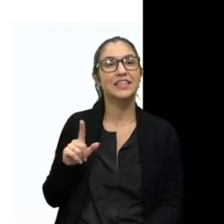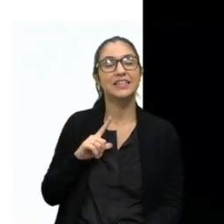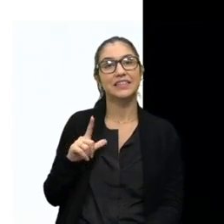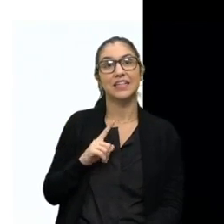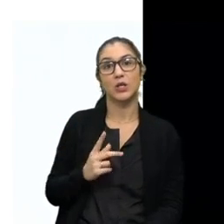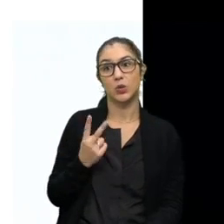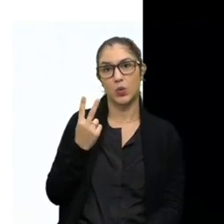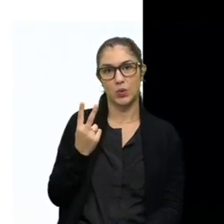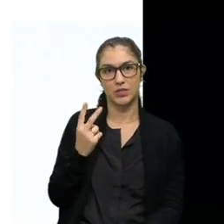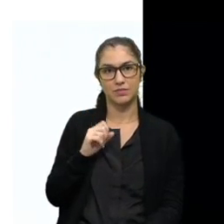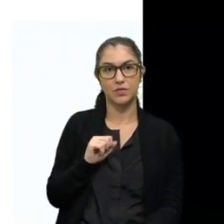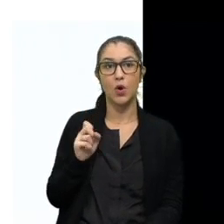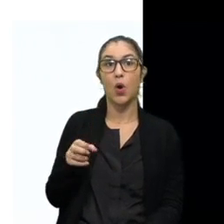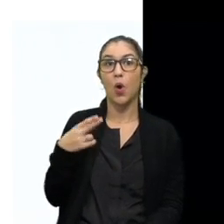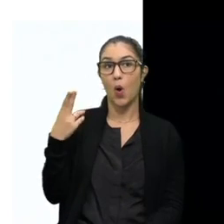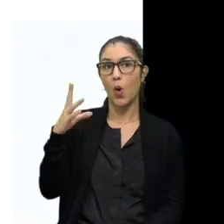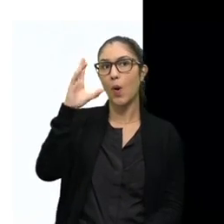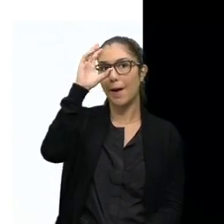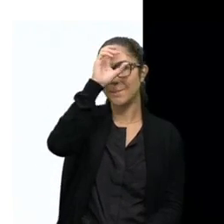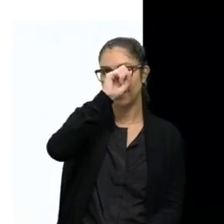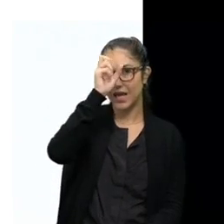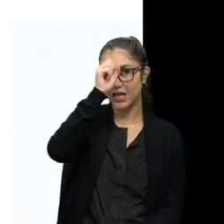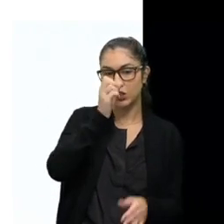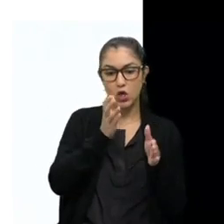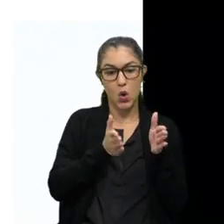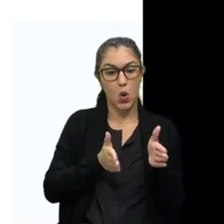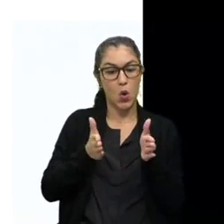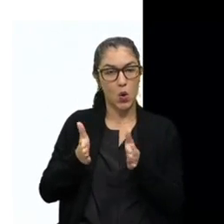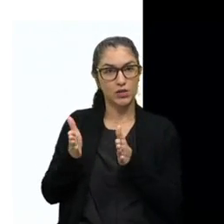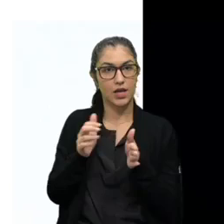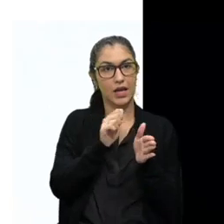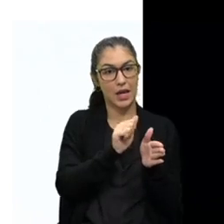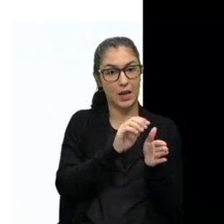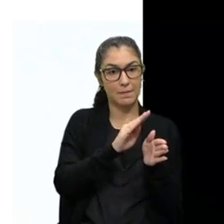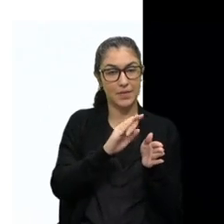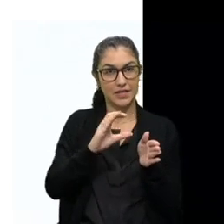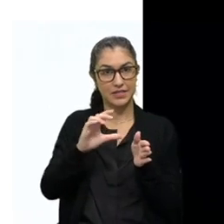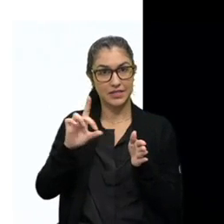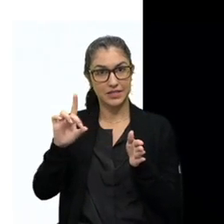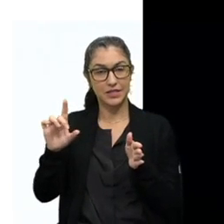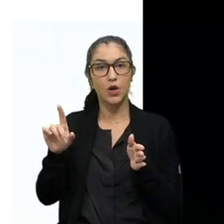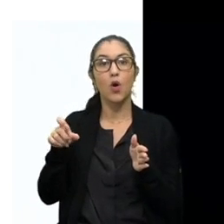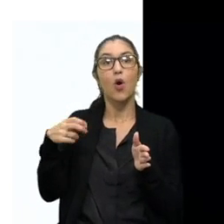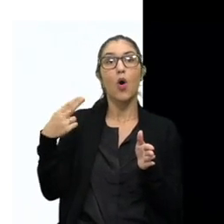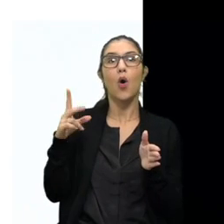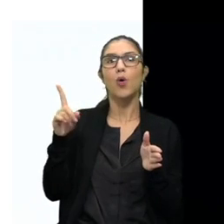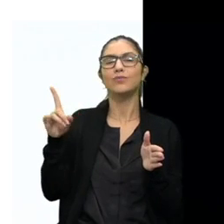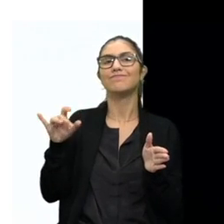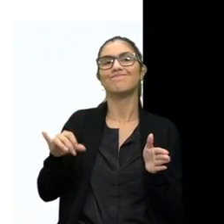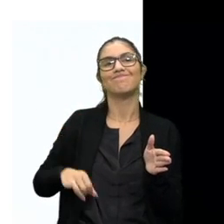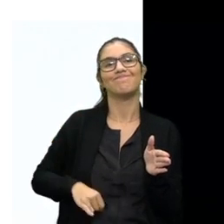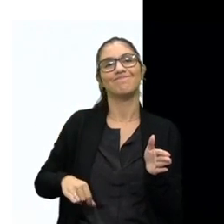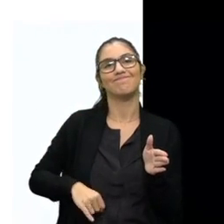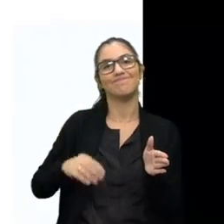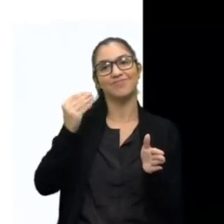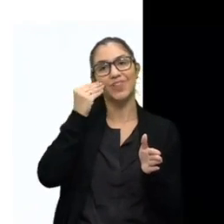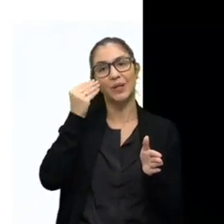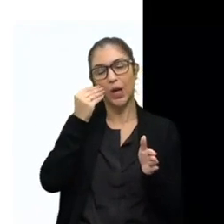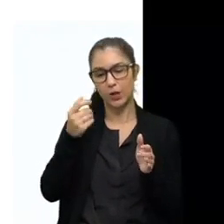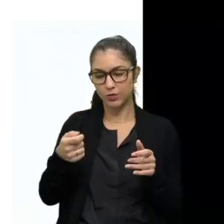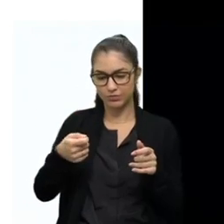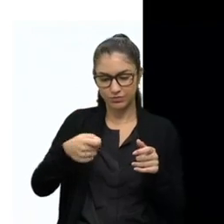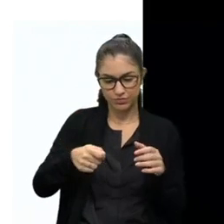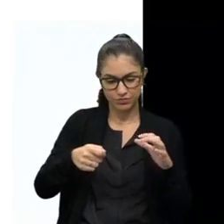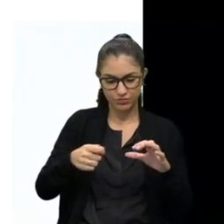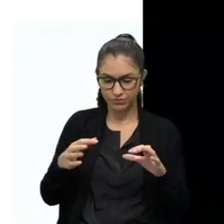2 caminhos. Ou ele aprende a ordem do alfabeto, ou ele vai sofrer tentando colocar